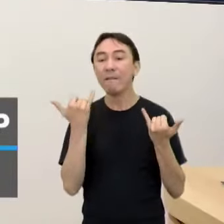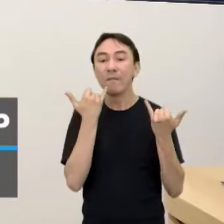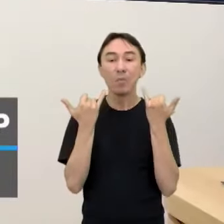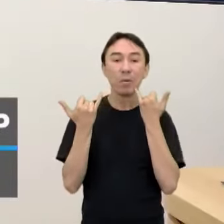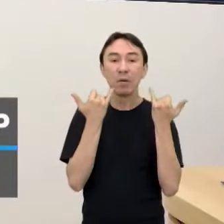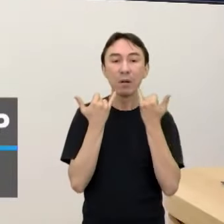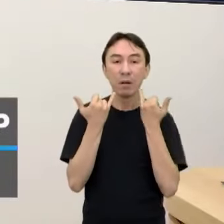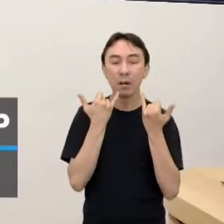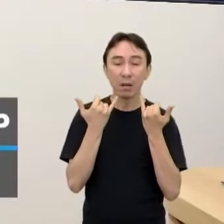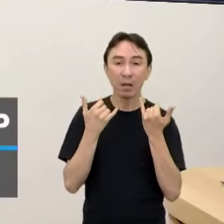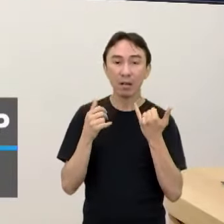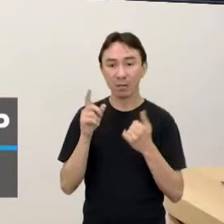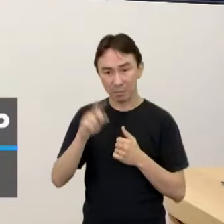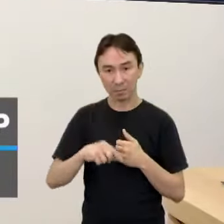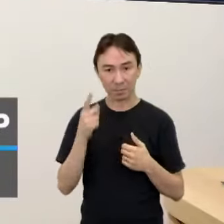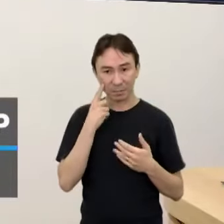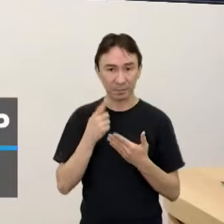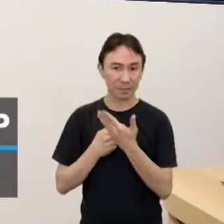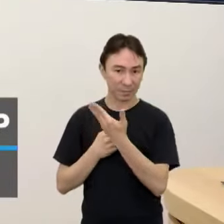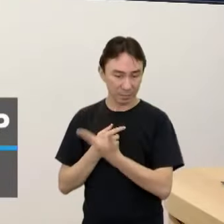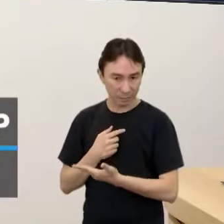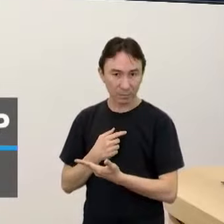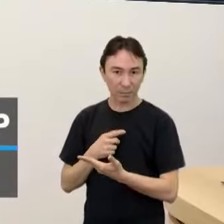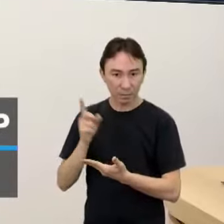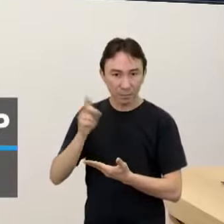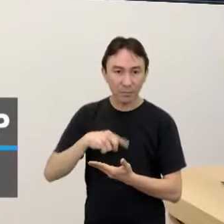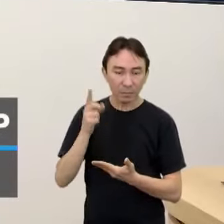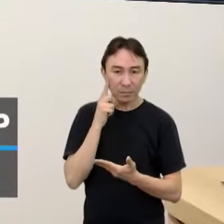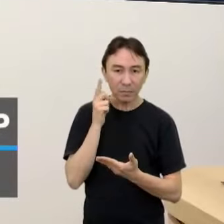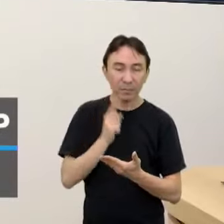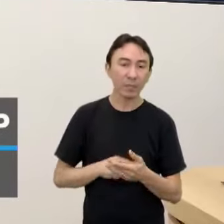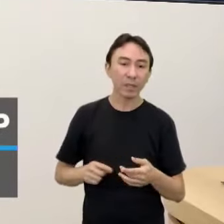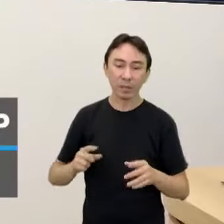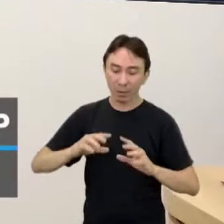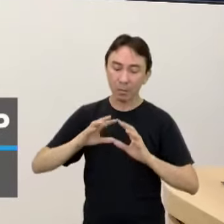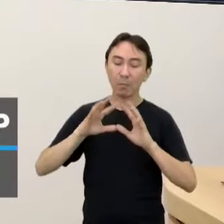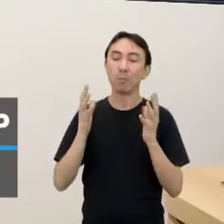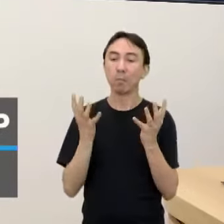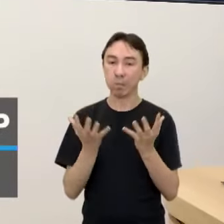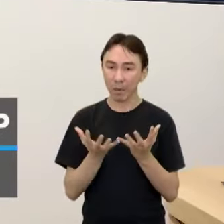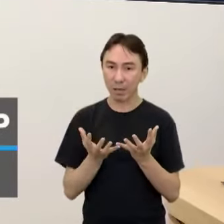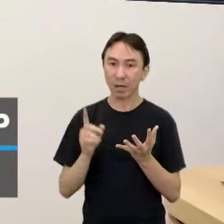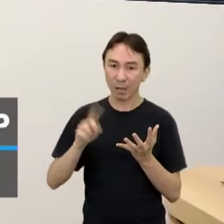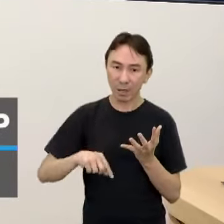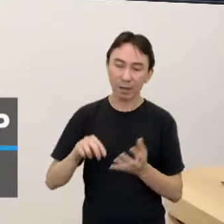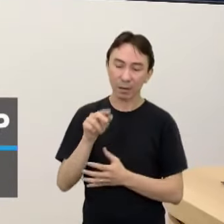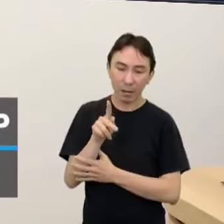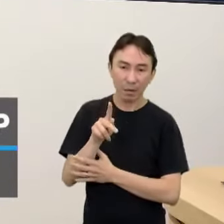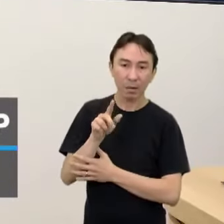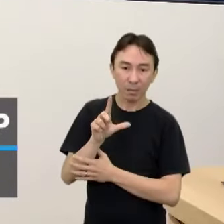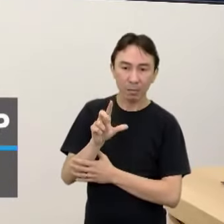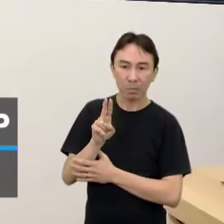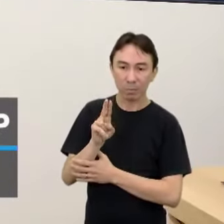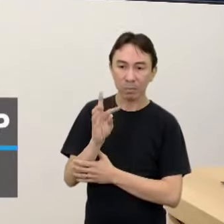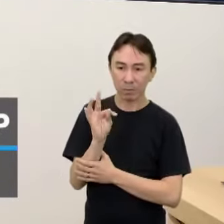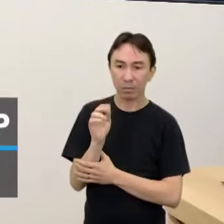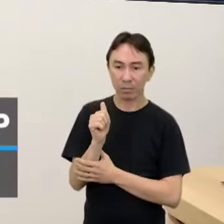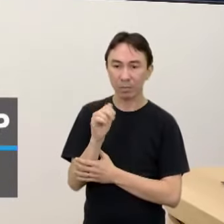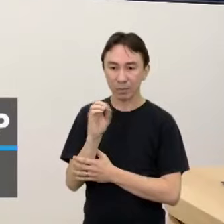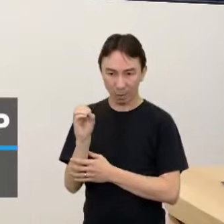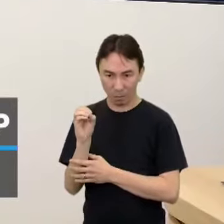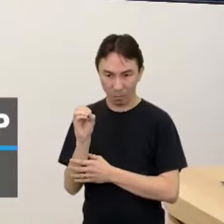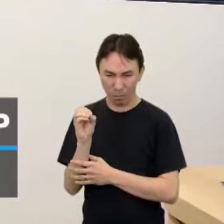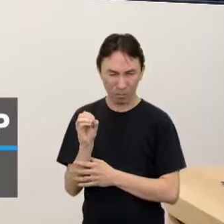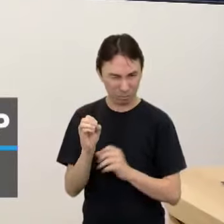nosso dwarf planet aí, que é o cara da vez nesse infográfico, Plutão. Beleza? Vamos lá para